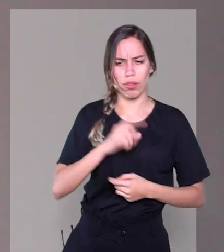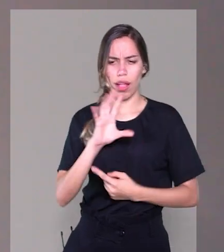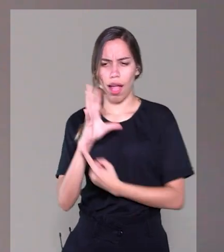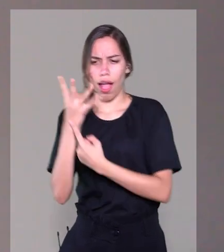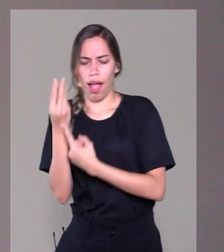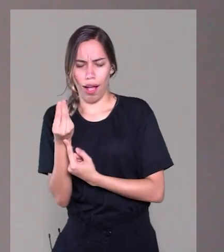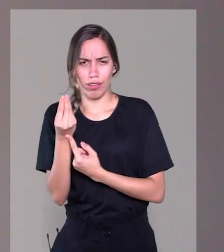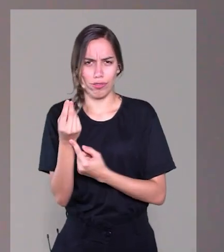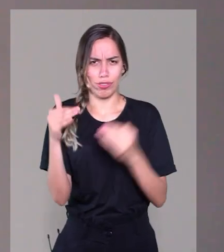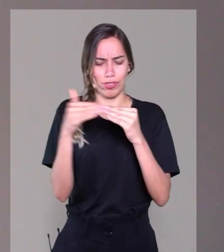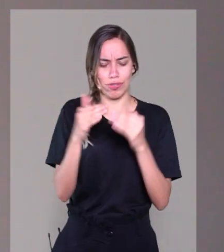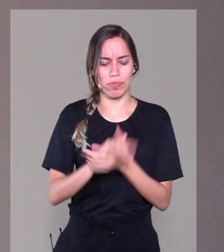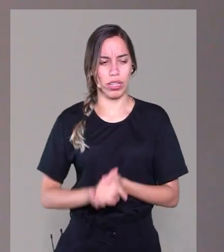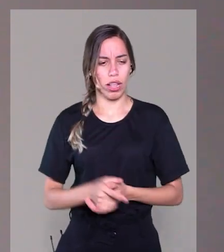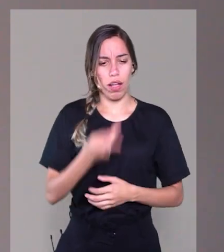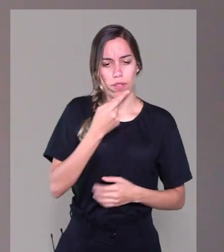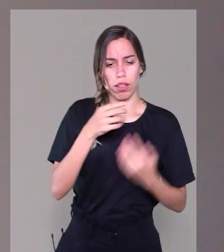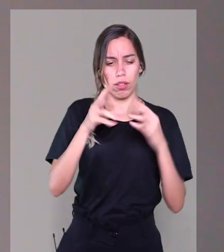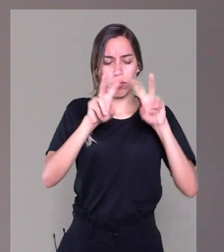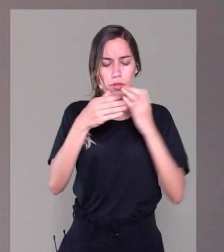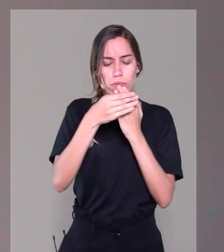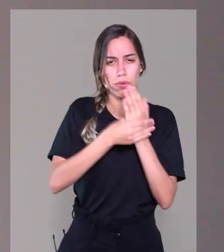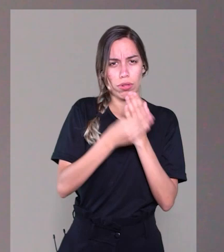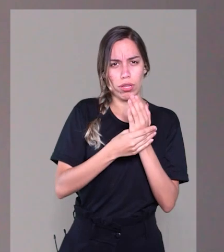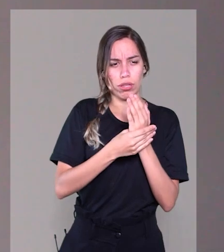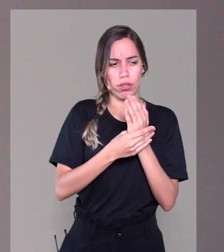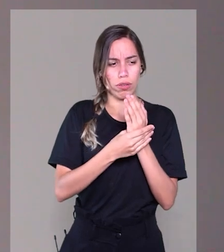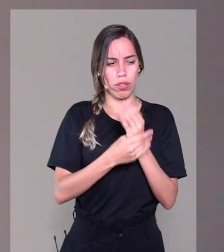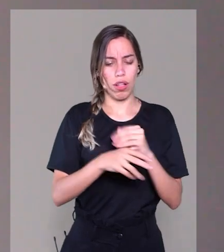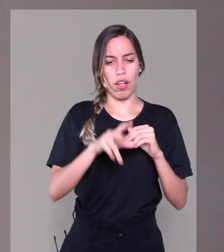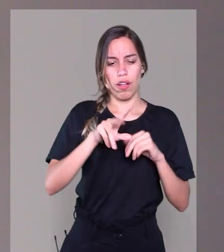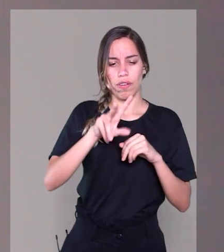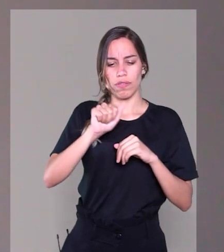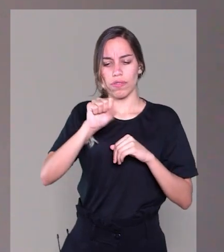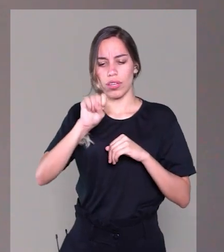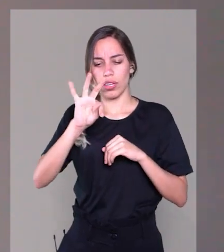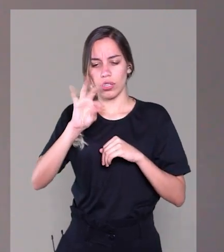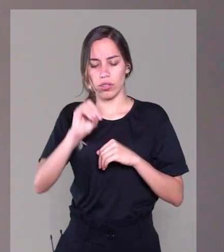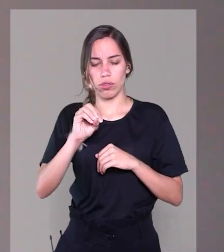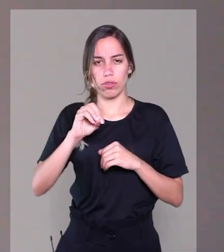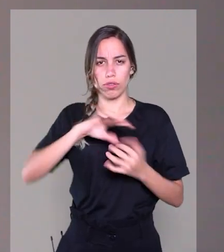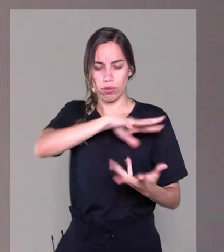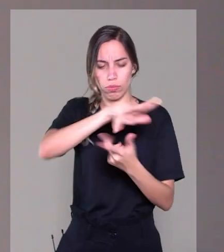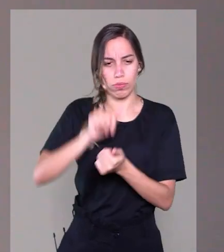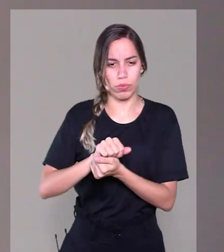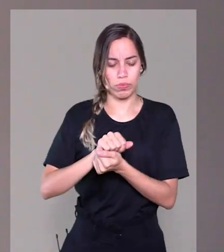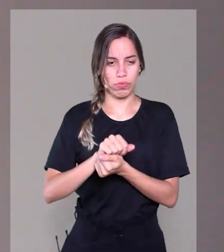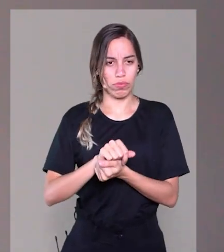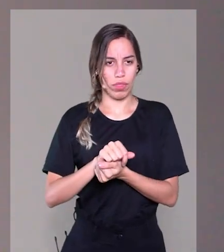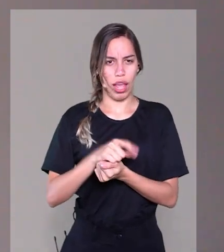Apresentando esse livro aqui, chamado Vasto Mundo, que tem fotografia do Adriano Fagundes,